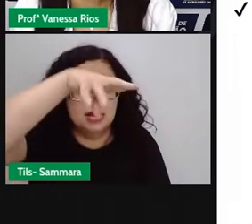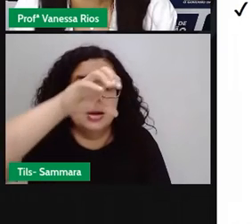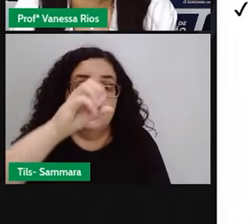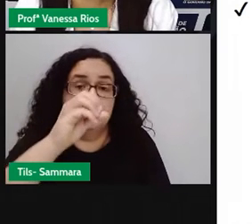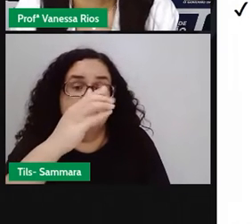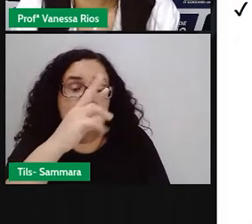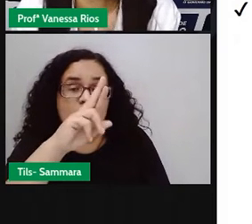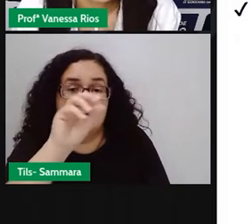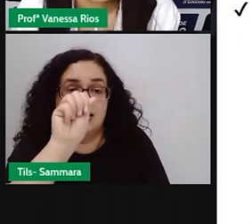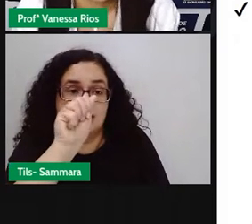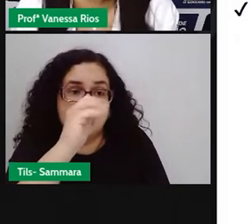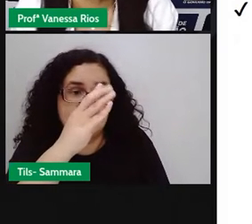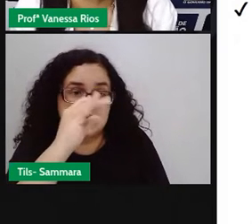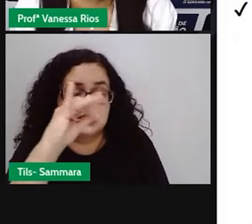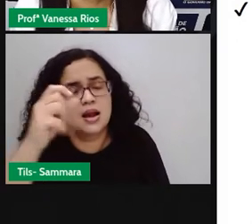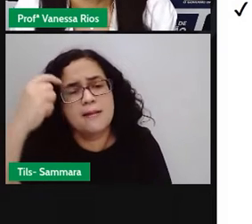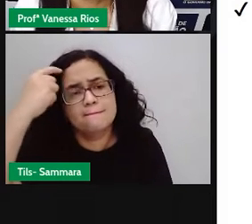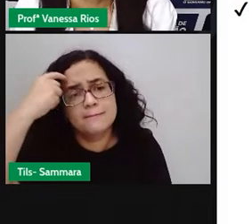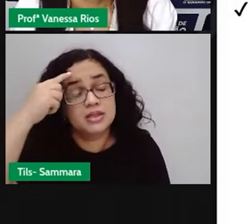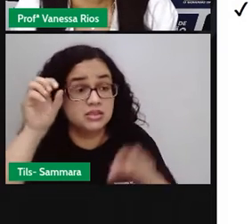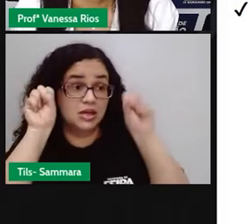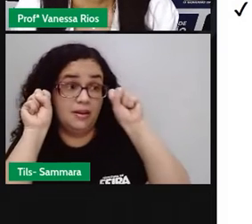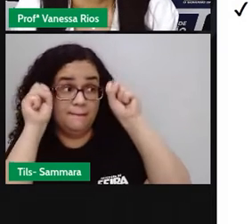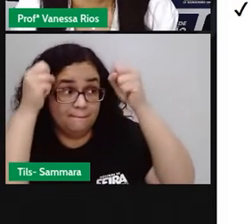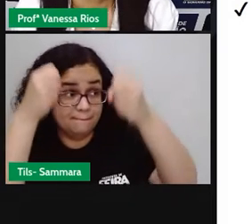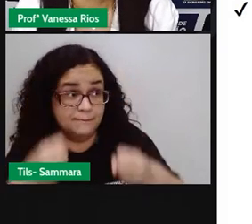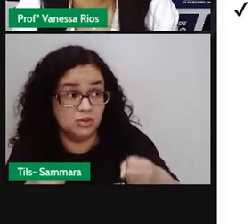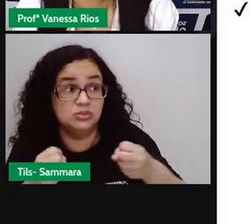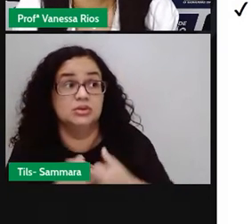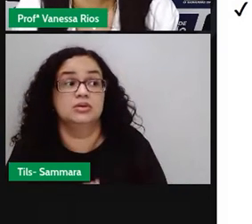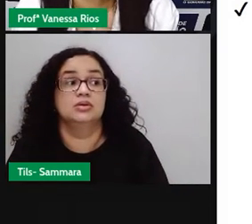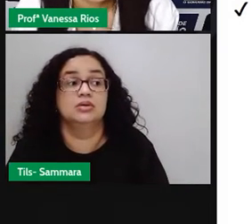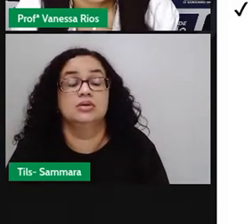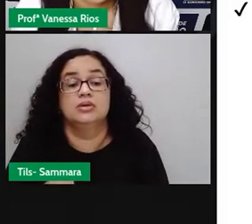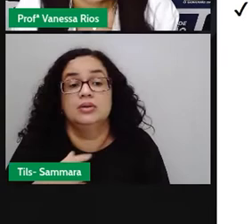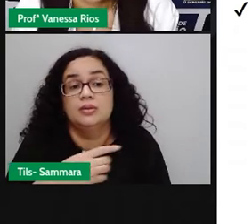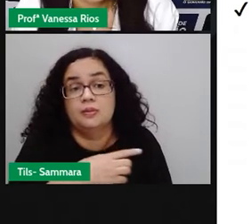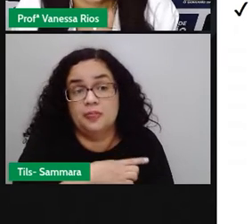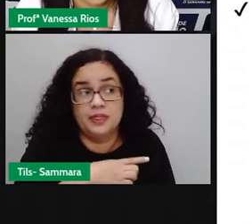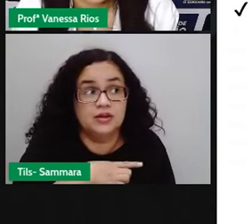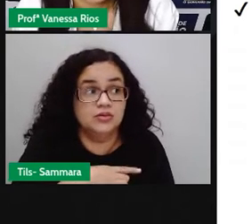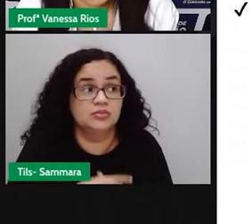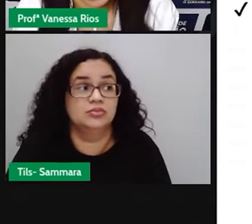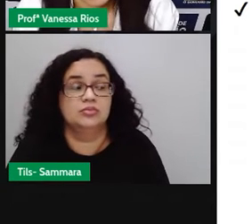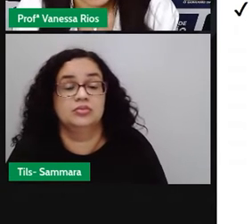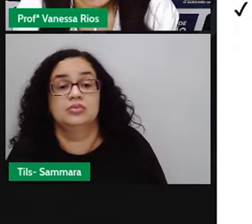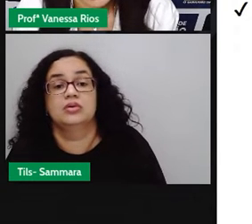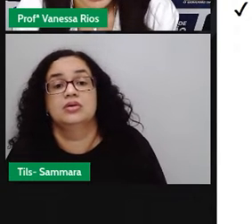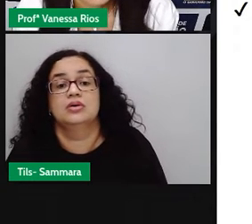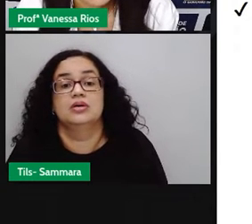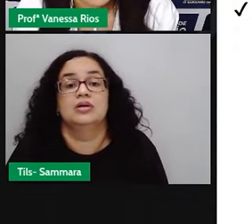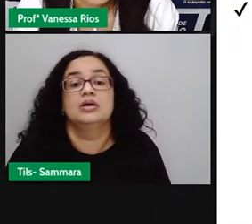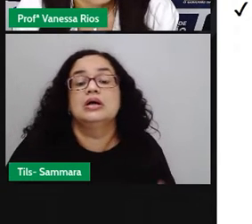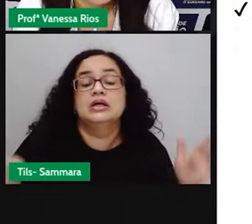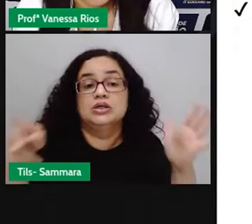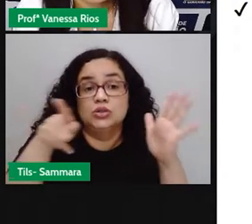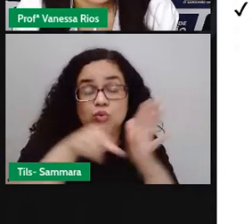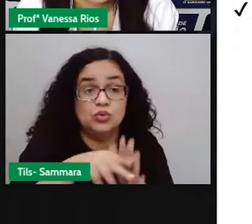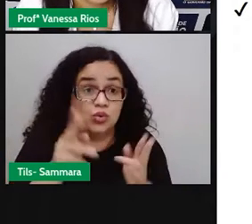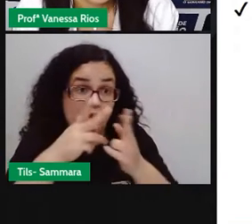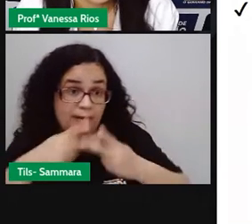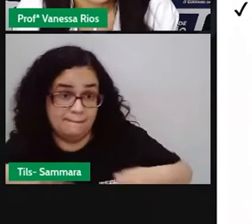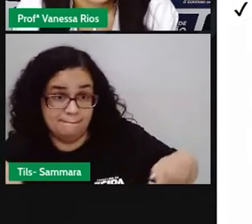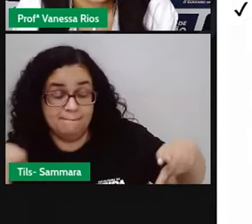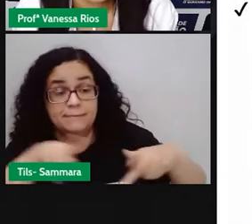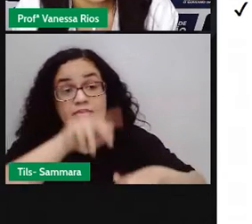para pensar em poder, para pensar em determinações a serem feitas aí em prol do povo,